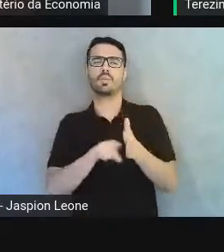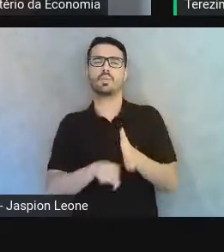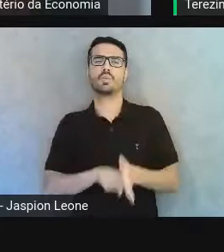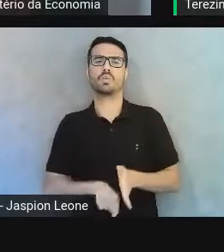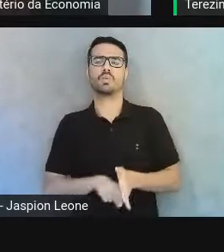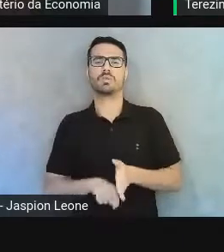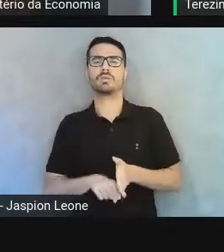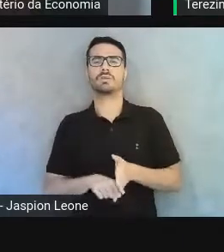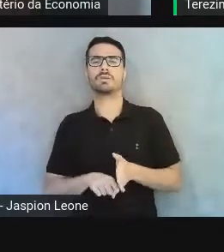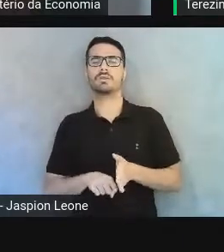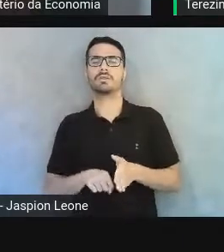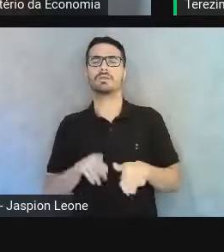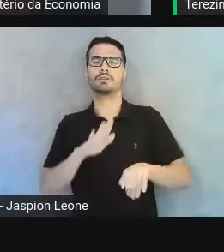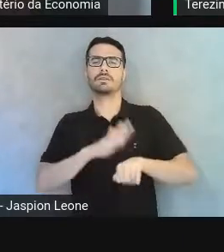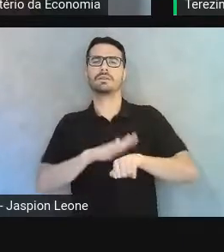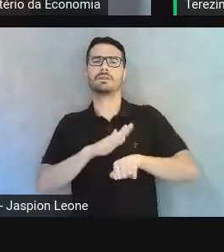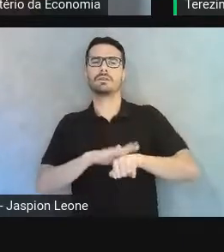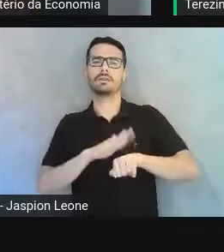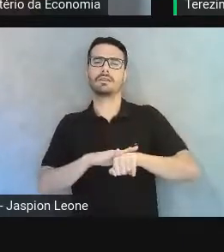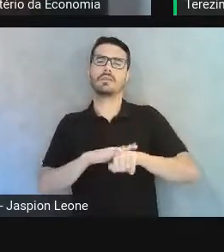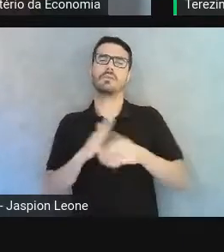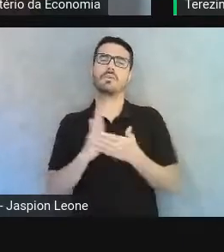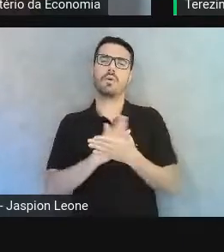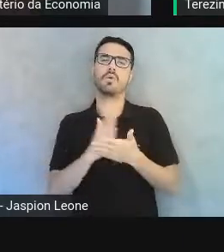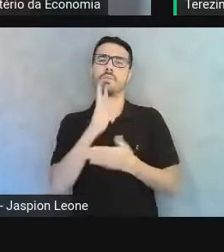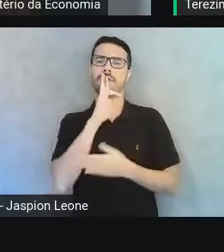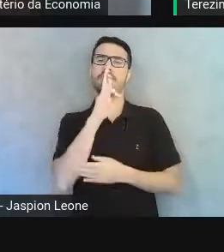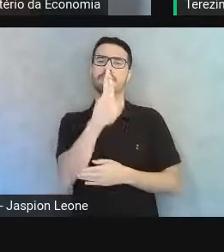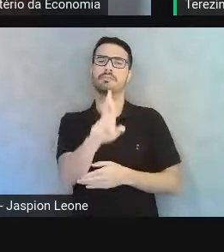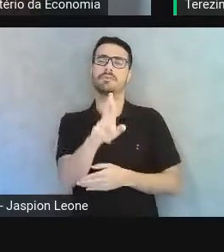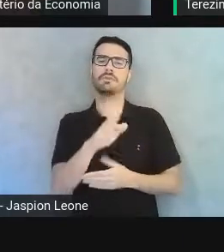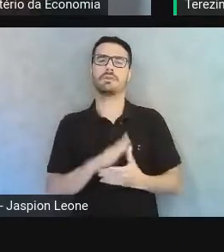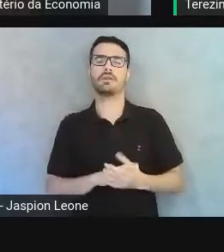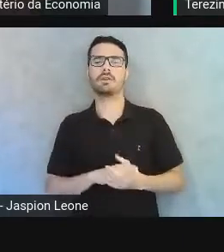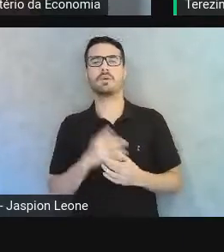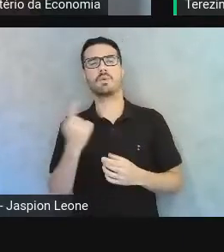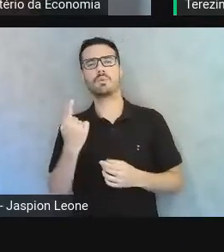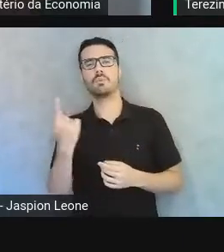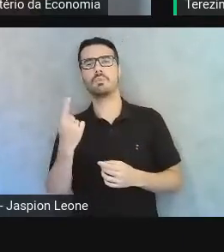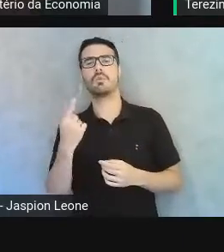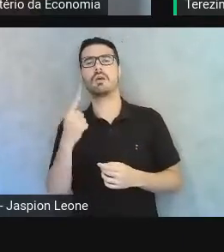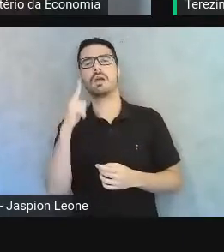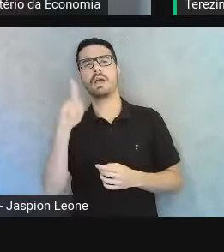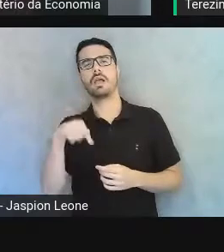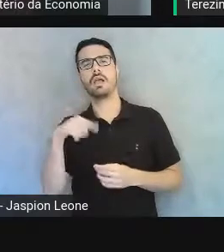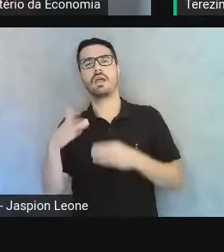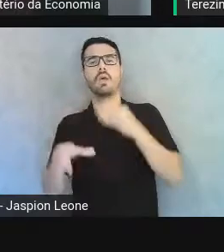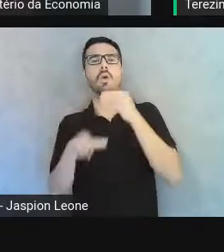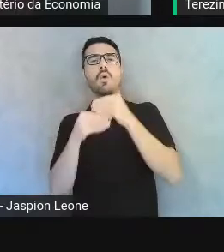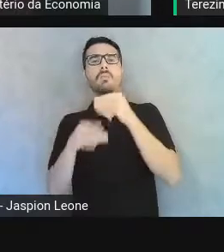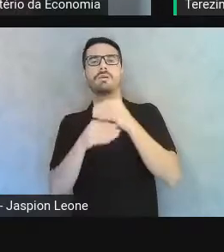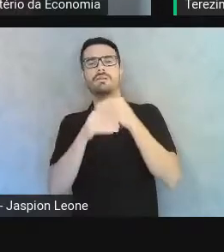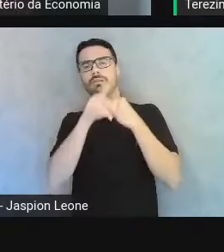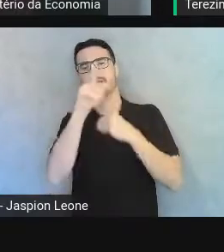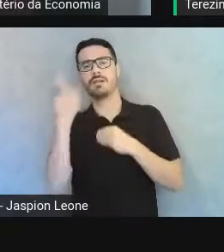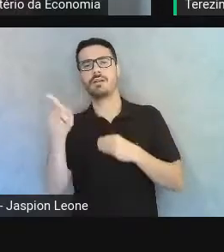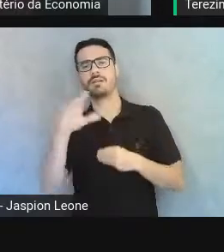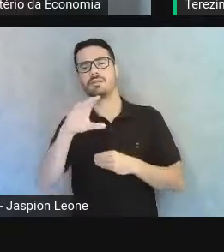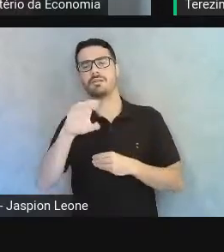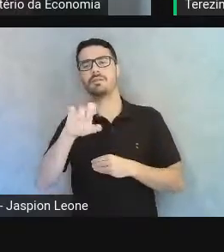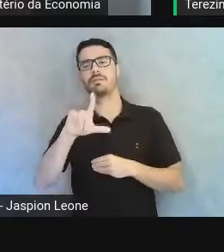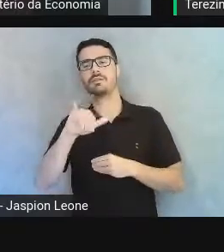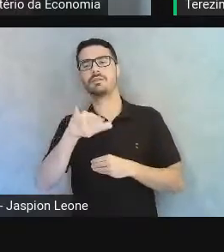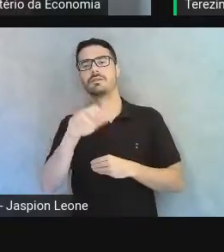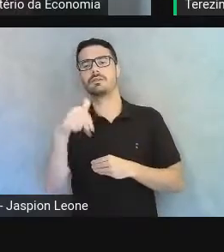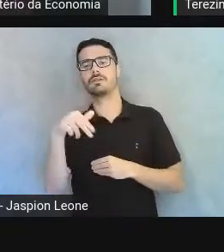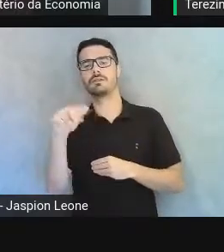bem para responder. Uma delas, aliás, não é uma pergunta, é um comentário, da Celina Soprani, que fez uma